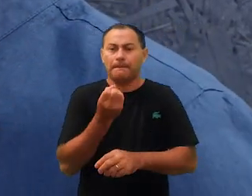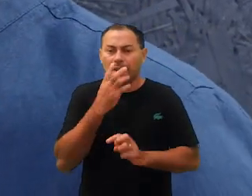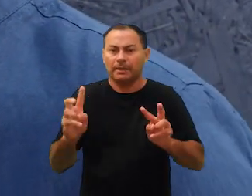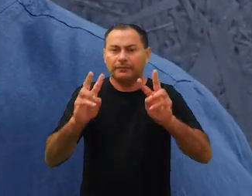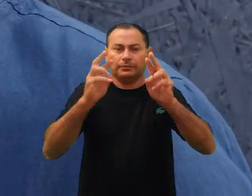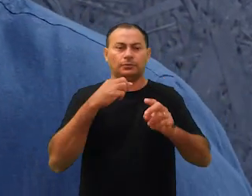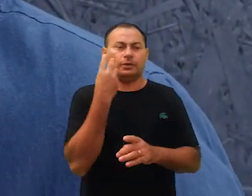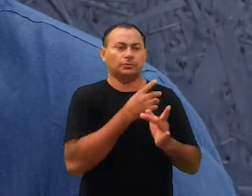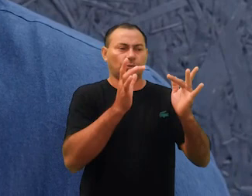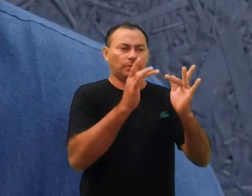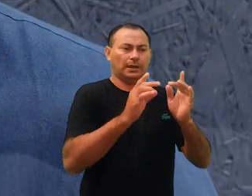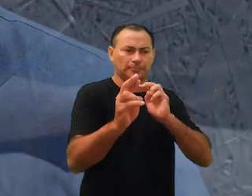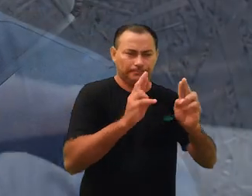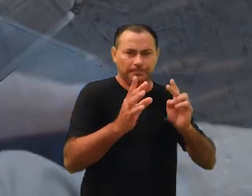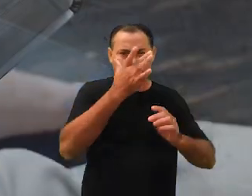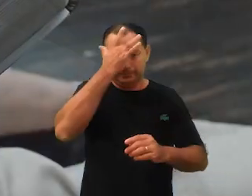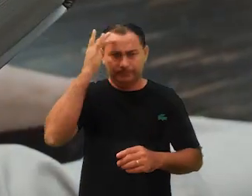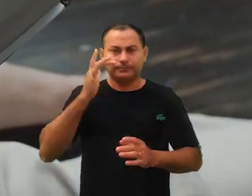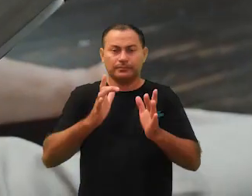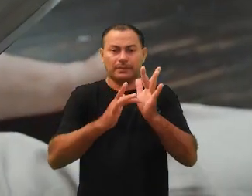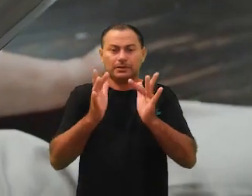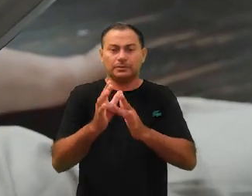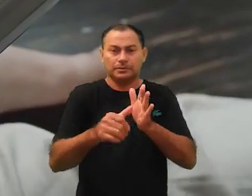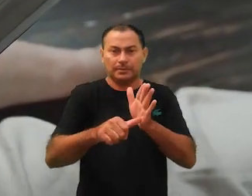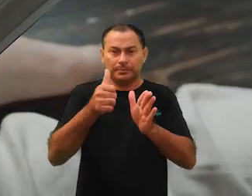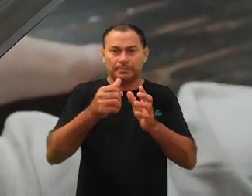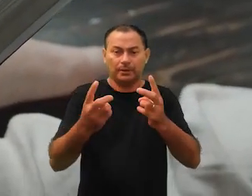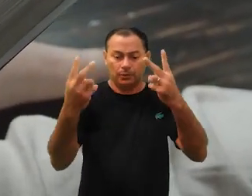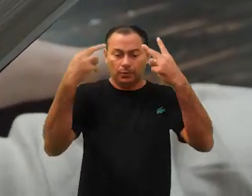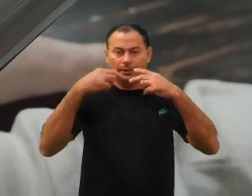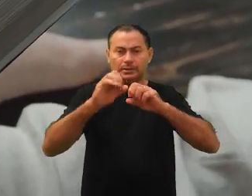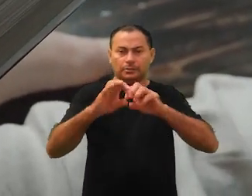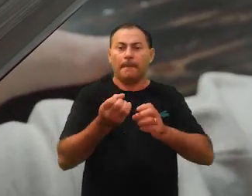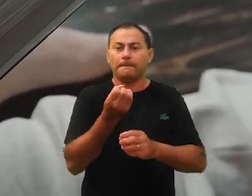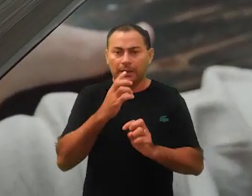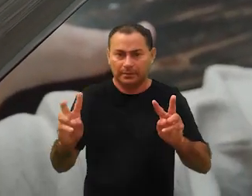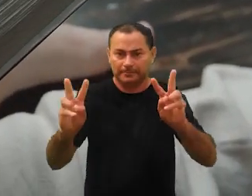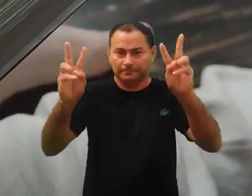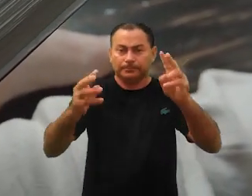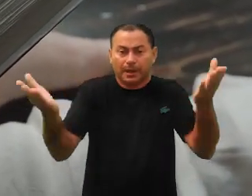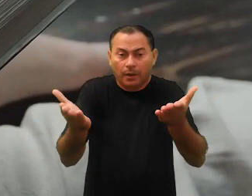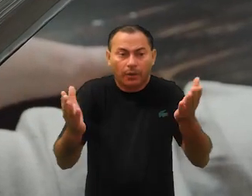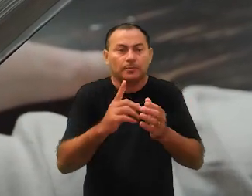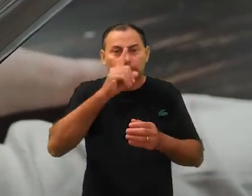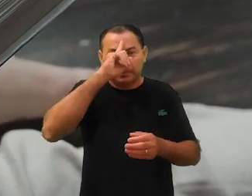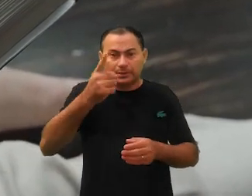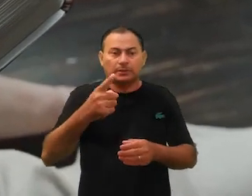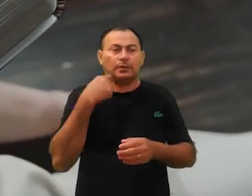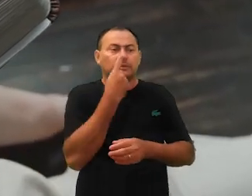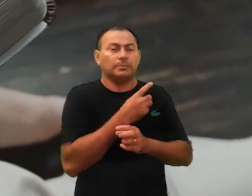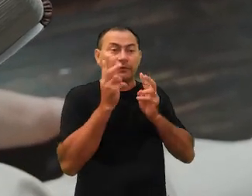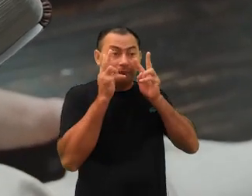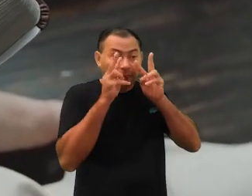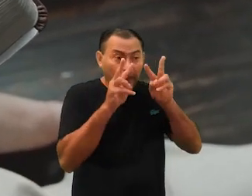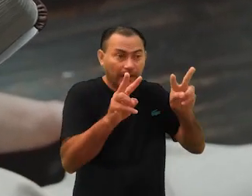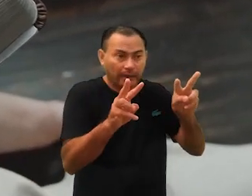bem-aventuranças aos nossos relacionamentos. Jesus tinha nos mandado olhar para dentro quando ensinou as bem-aventuranças e agora está nos mandando olhar